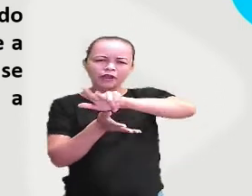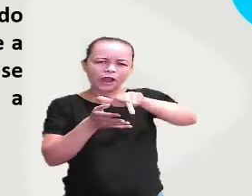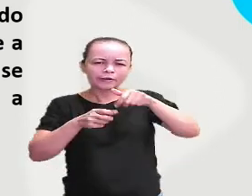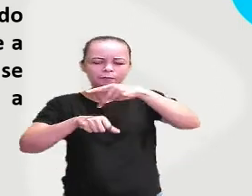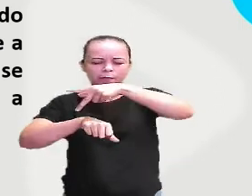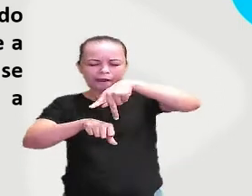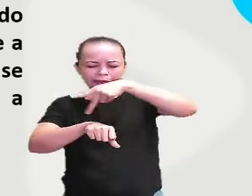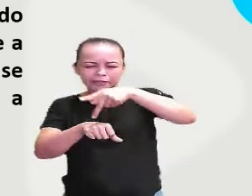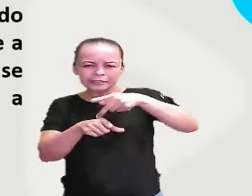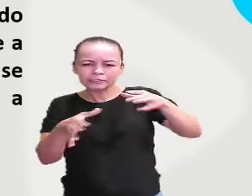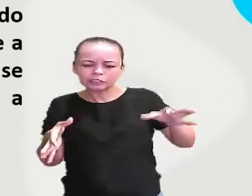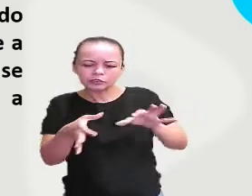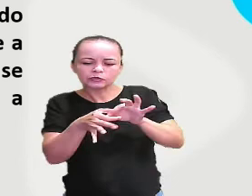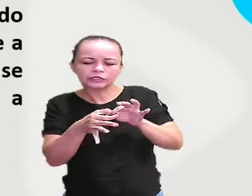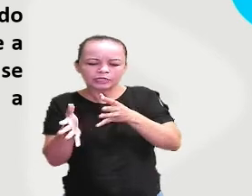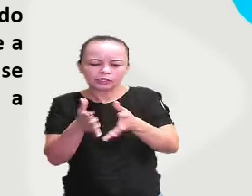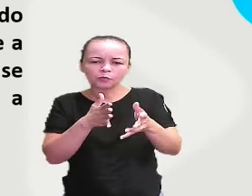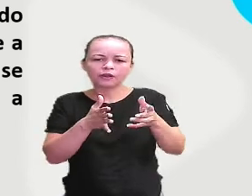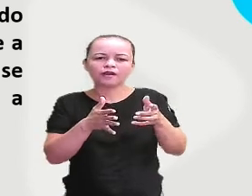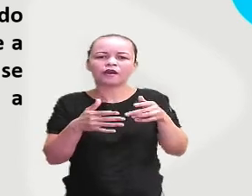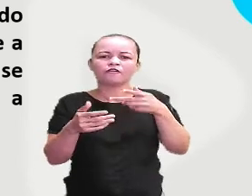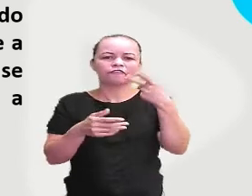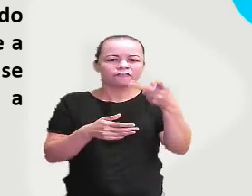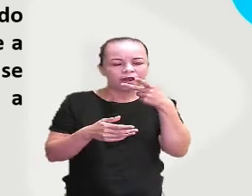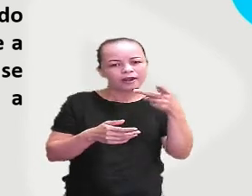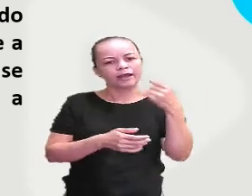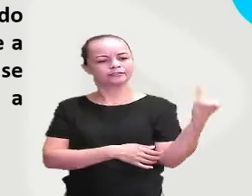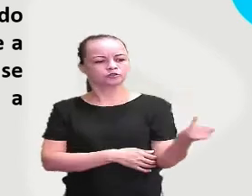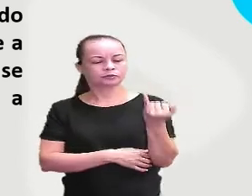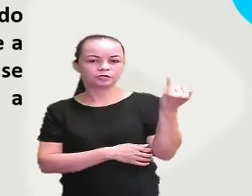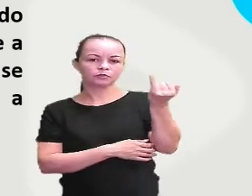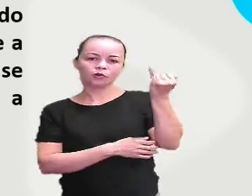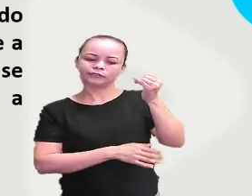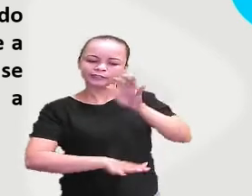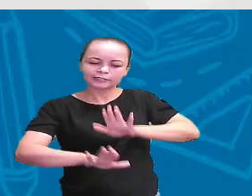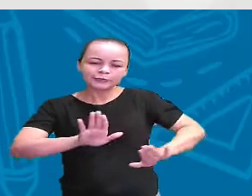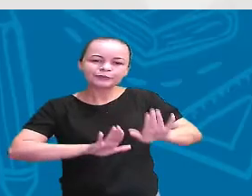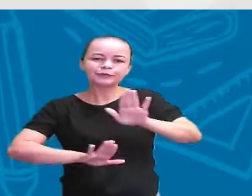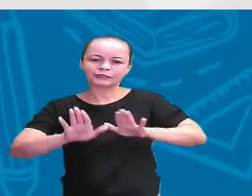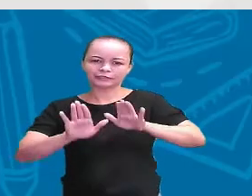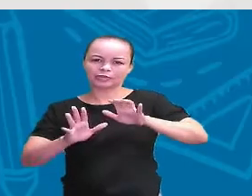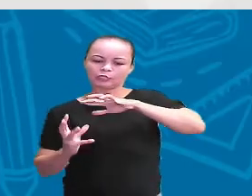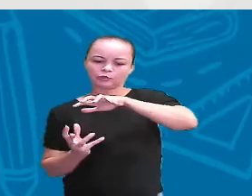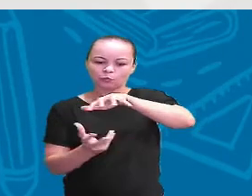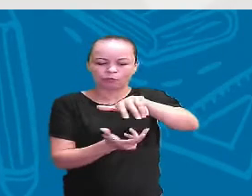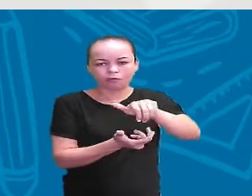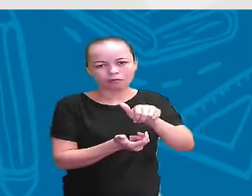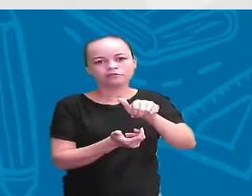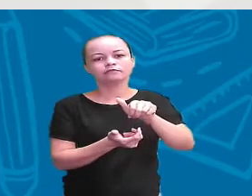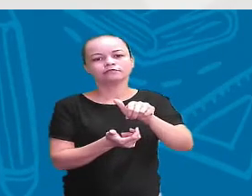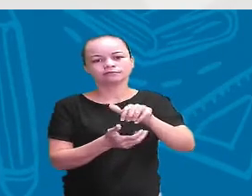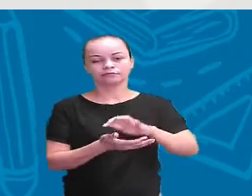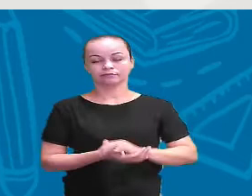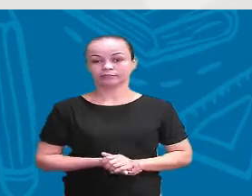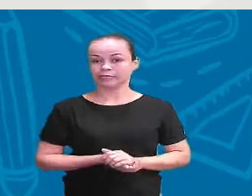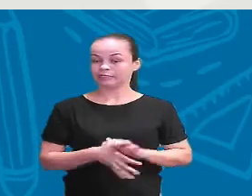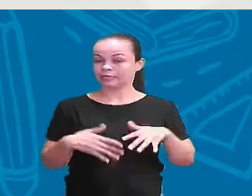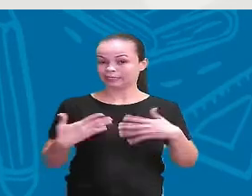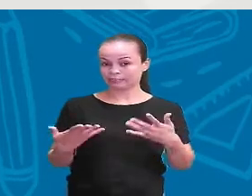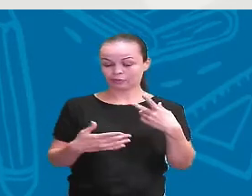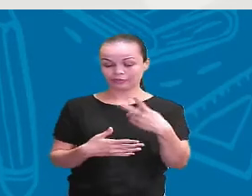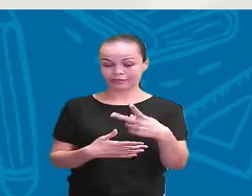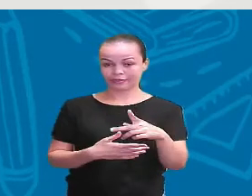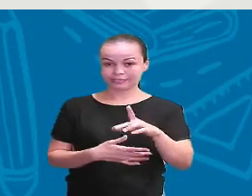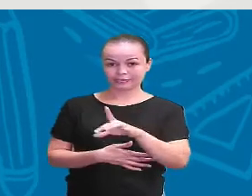falar pela primeira vez sobre a importância de cuidar do planeta Terra. Porque até então, até essa